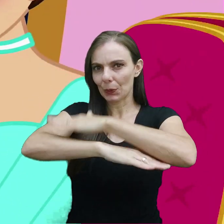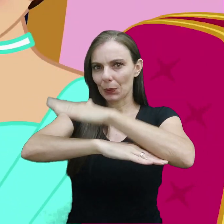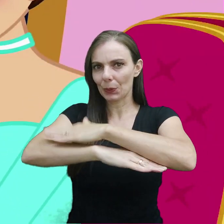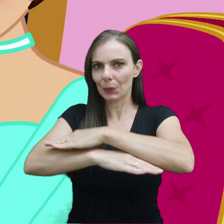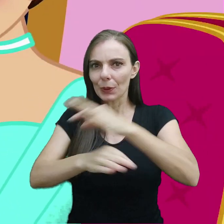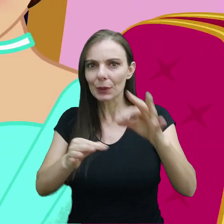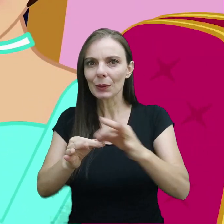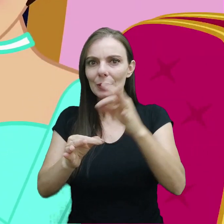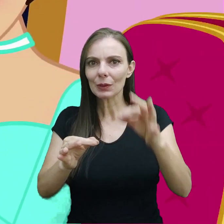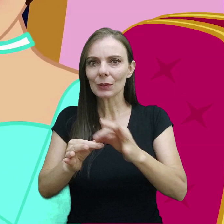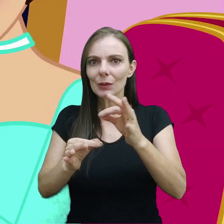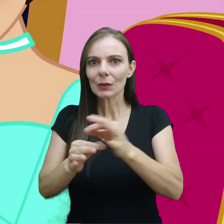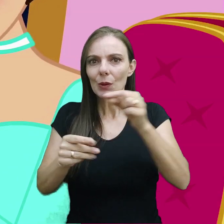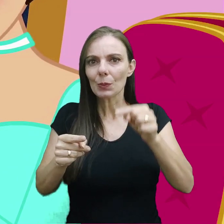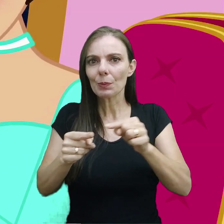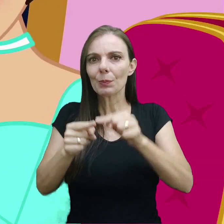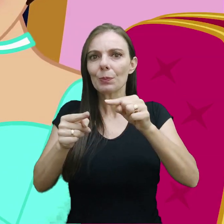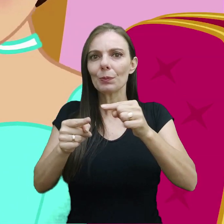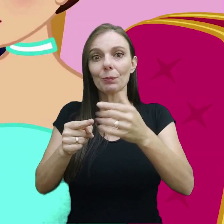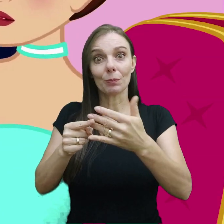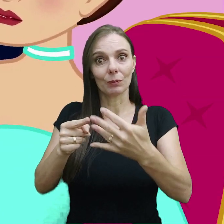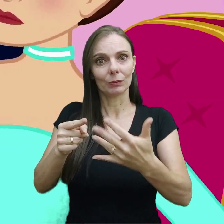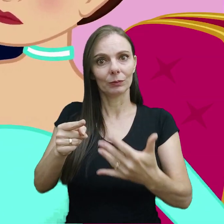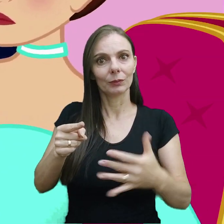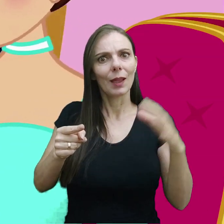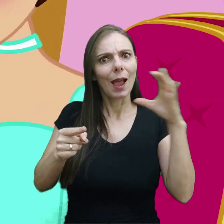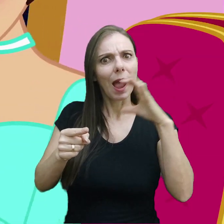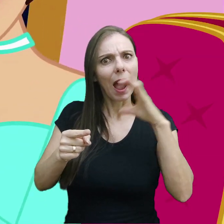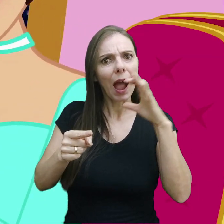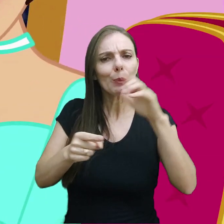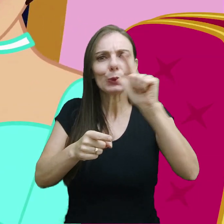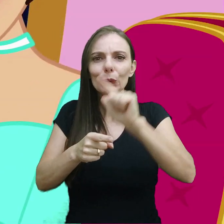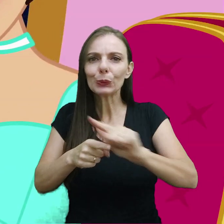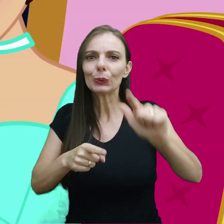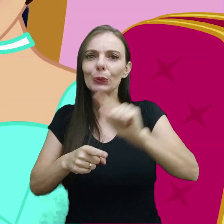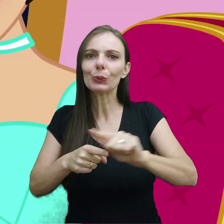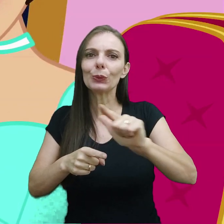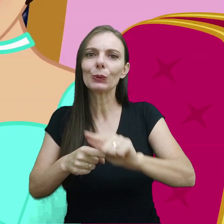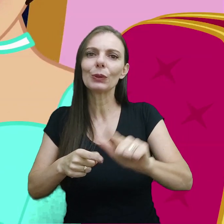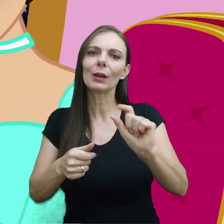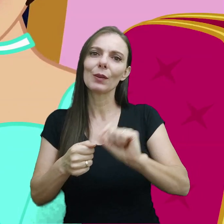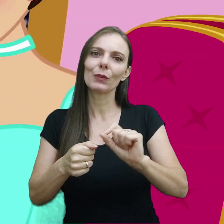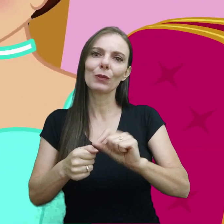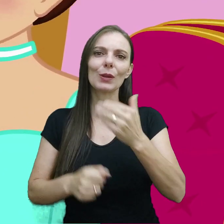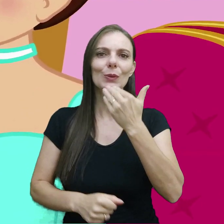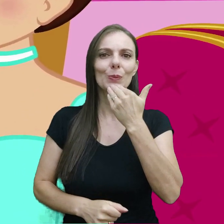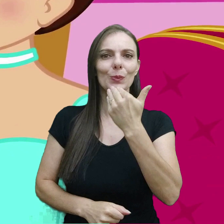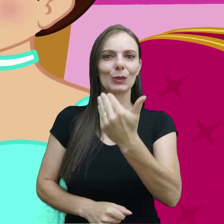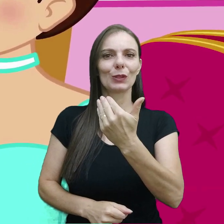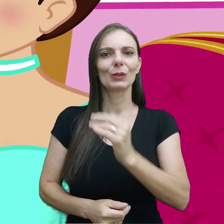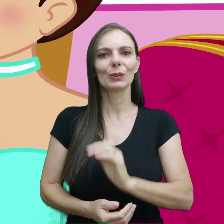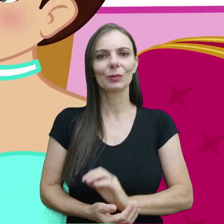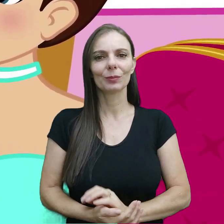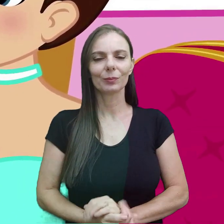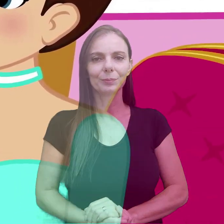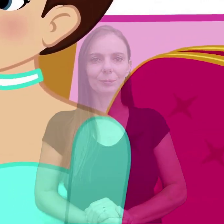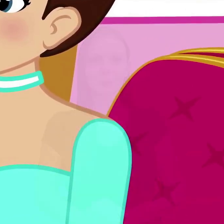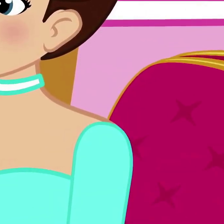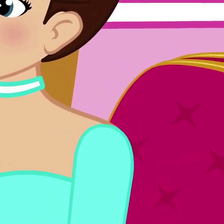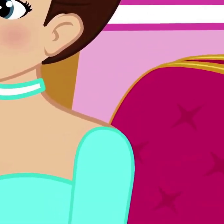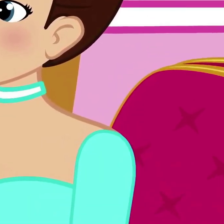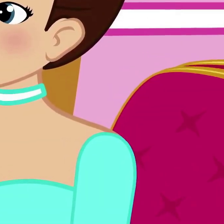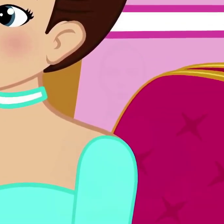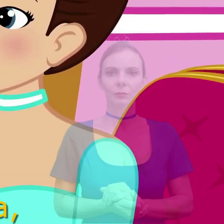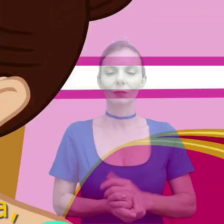acidentalmente se furou com uma agulha. Ela rapidamente limpou o sangue com um pedaço de algodão e naquele momento fez um